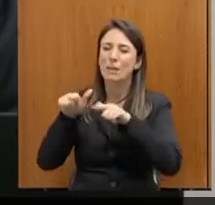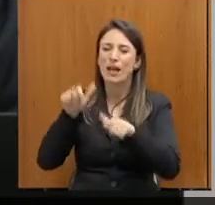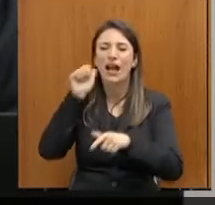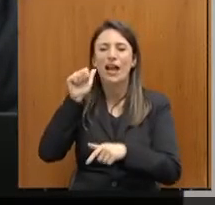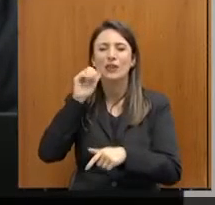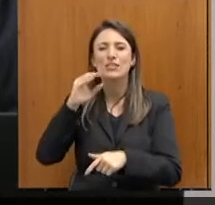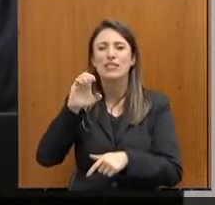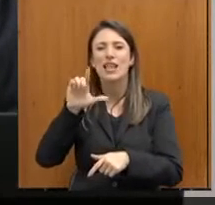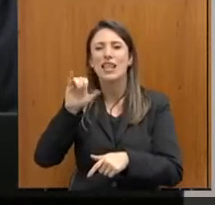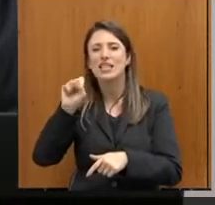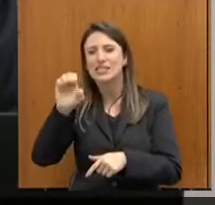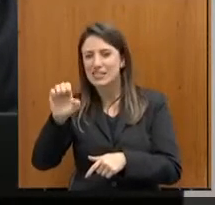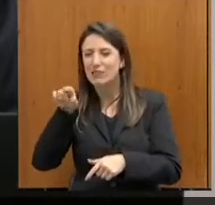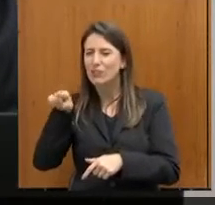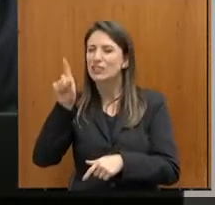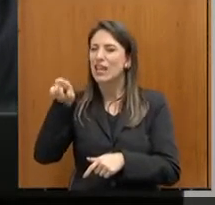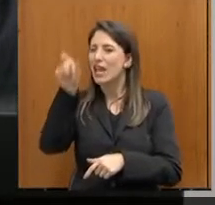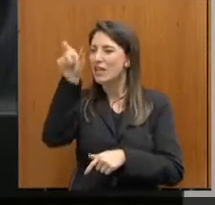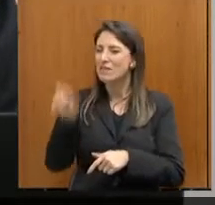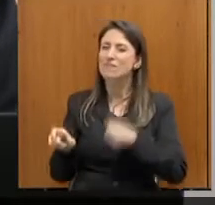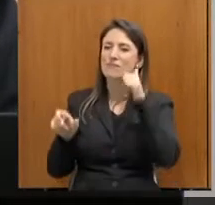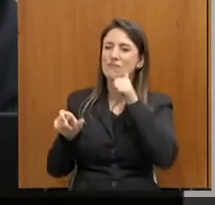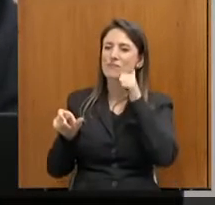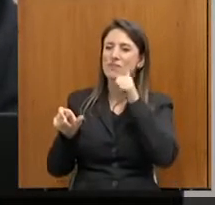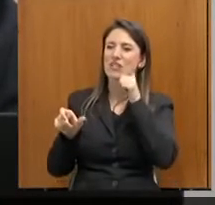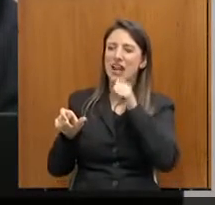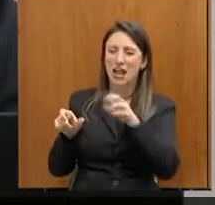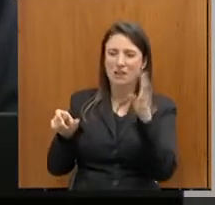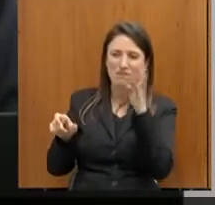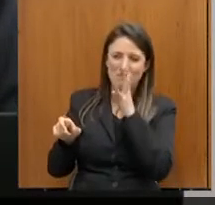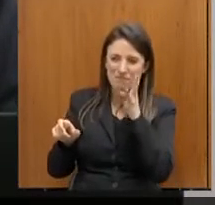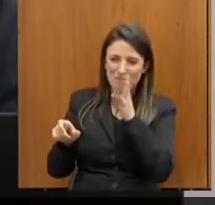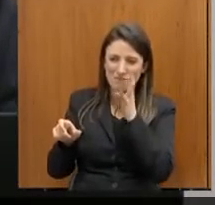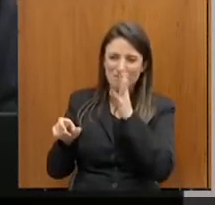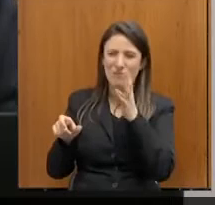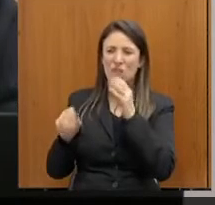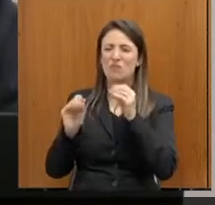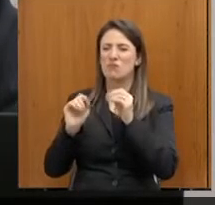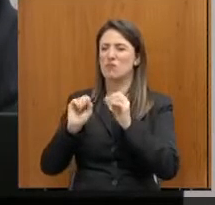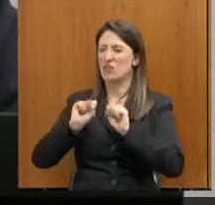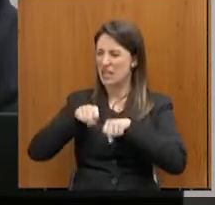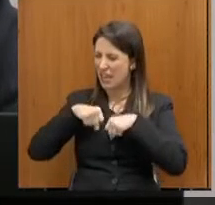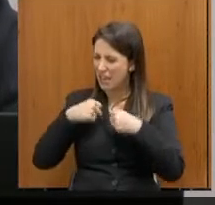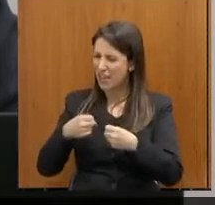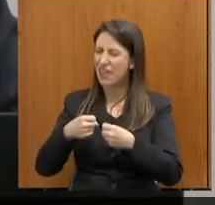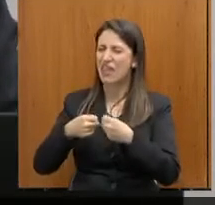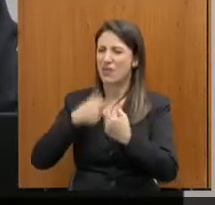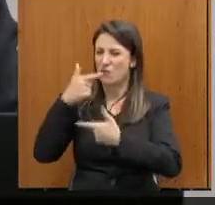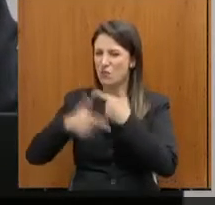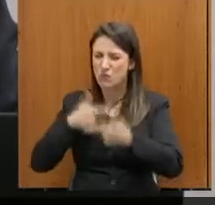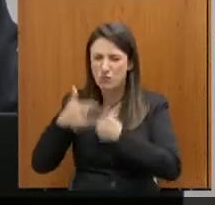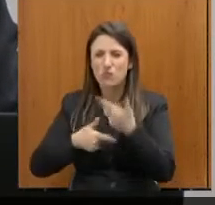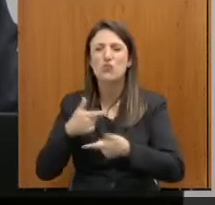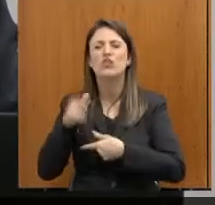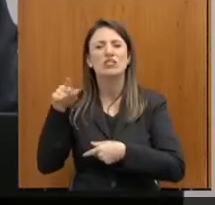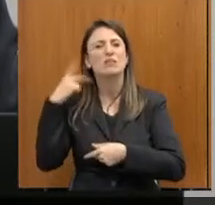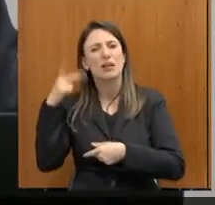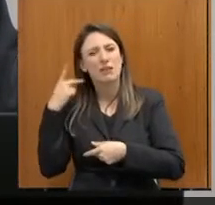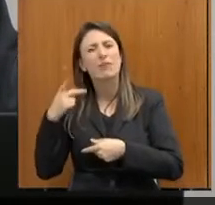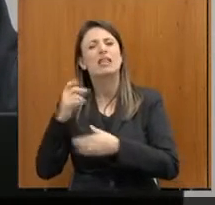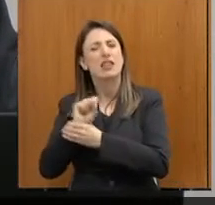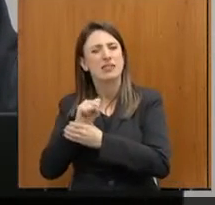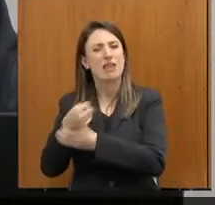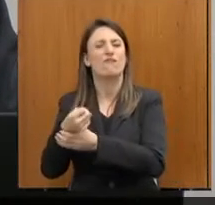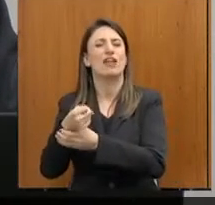essa referência de mulher guerreira e de parlamentar que defende os interesses do Povo Mineiro nessa